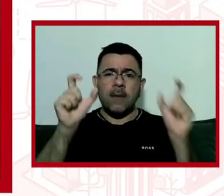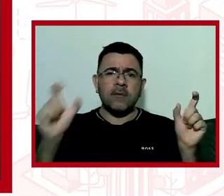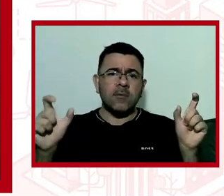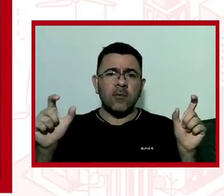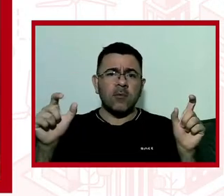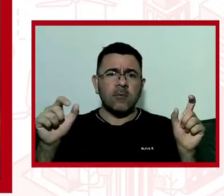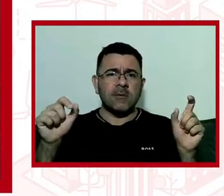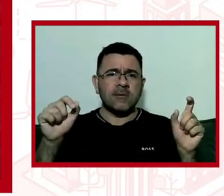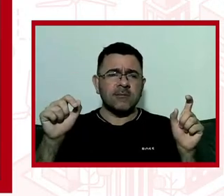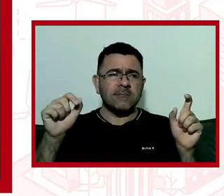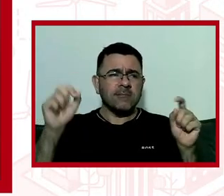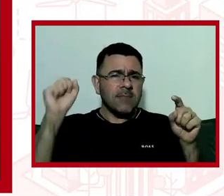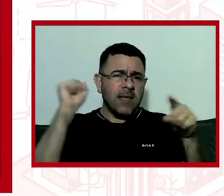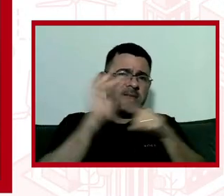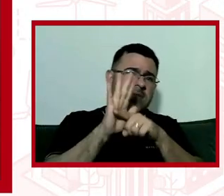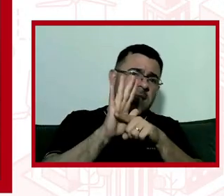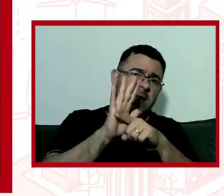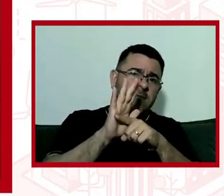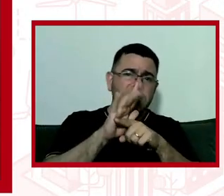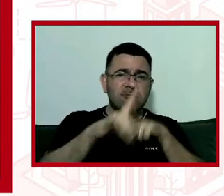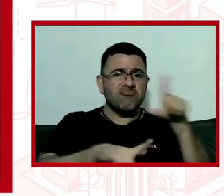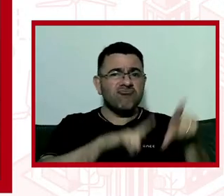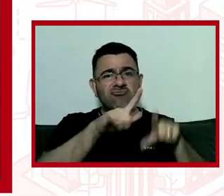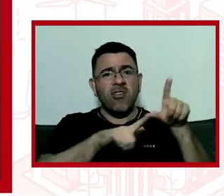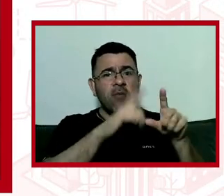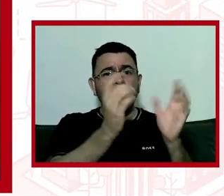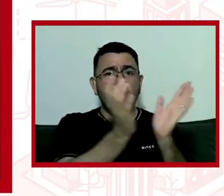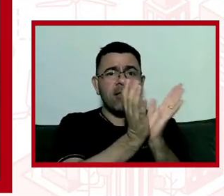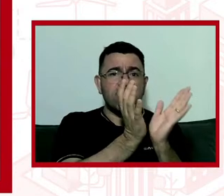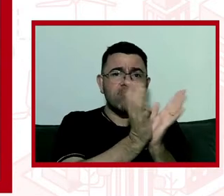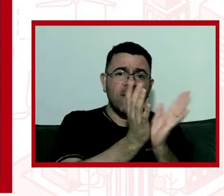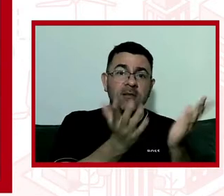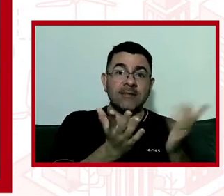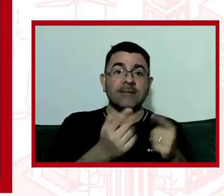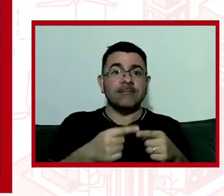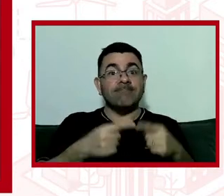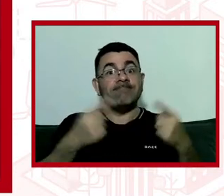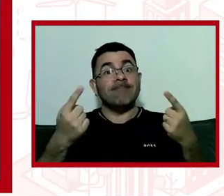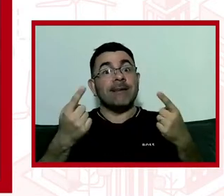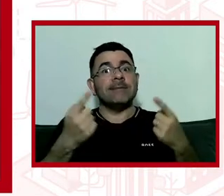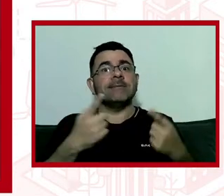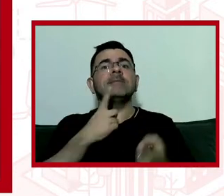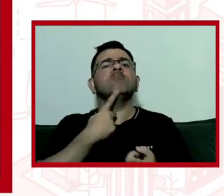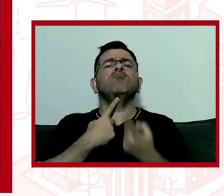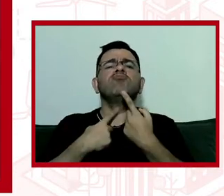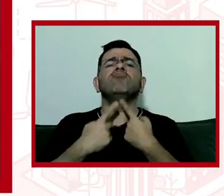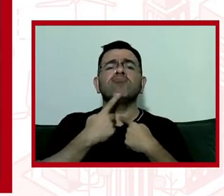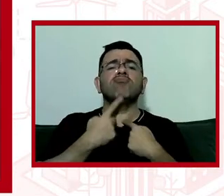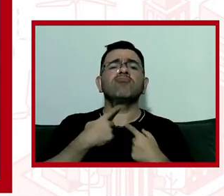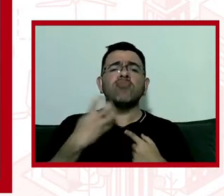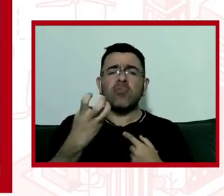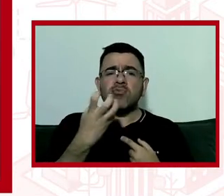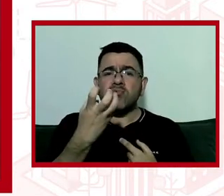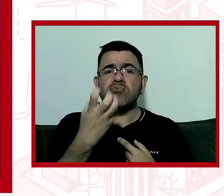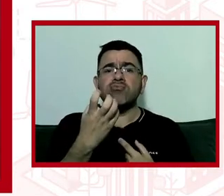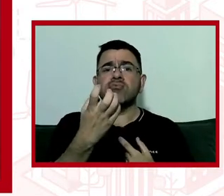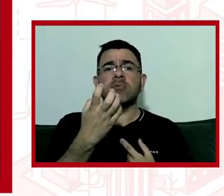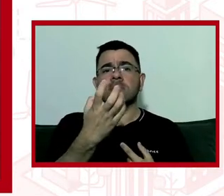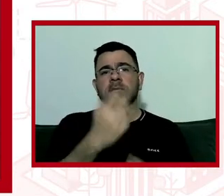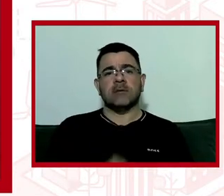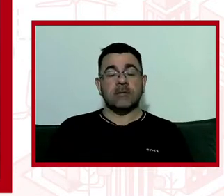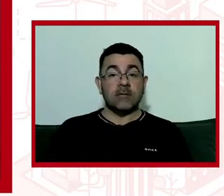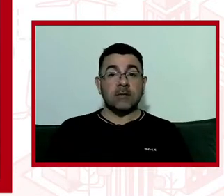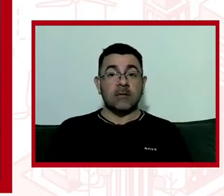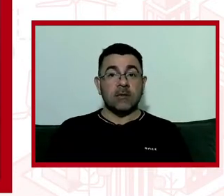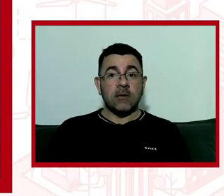dar trabalho à minha equipe virou sinônimo de desejo por quê Porque o serviço de vacinação virou Ultra aprovado todo